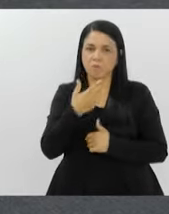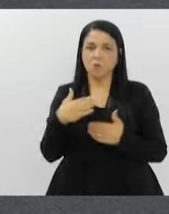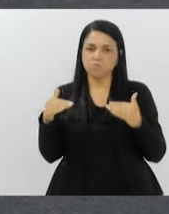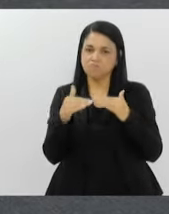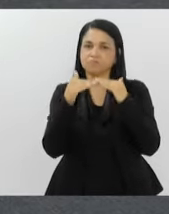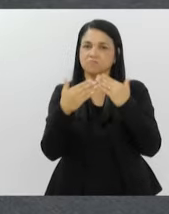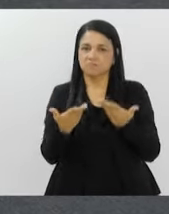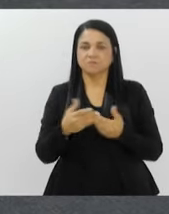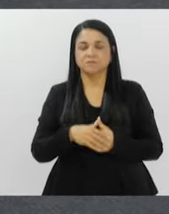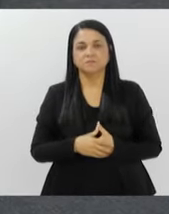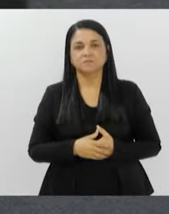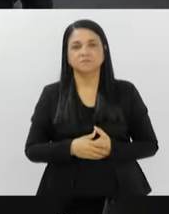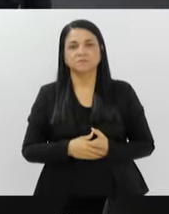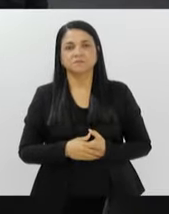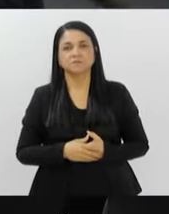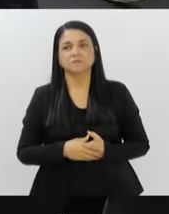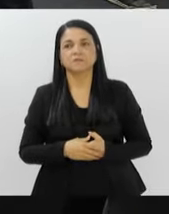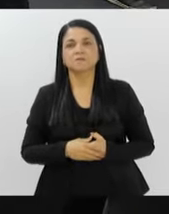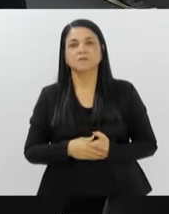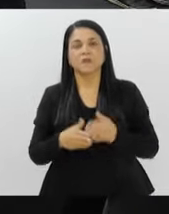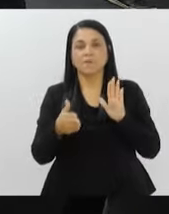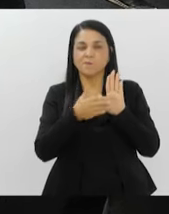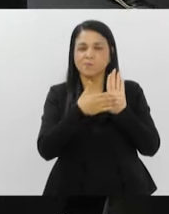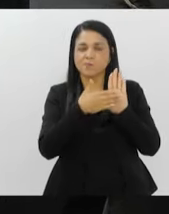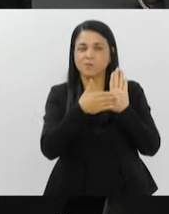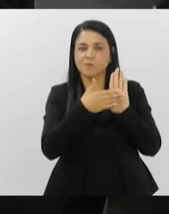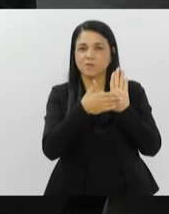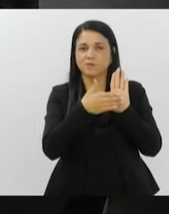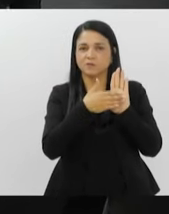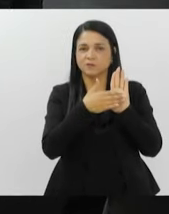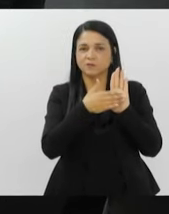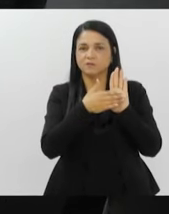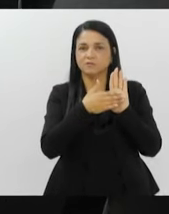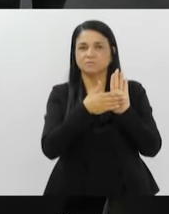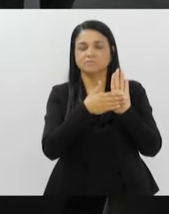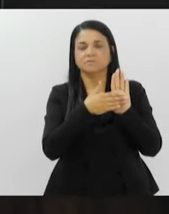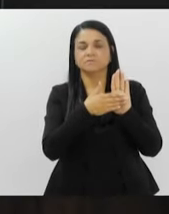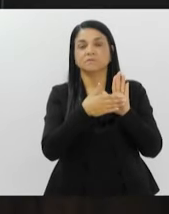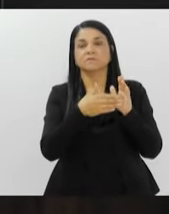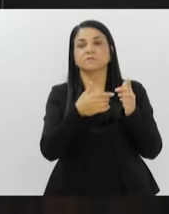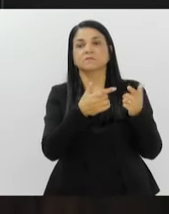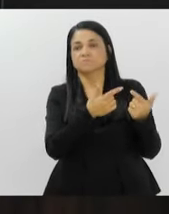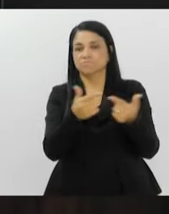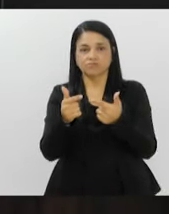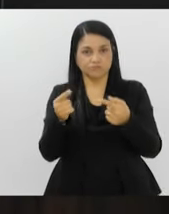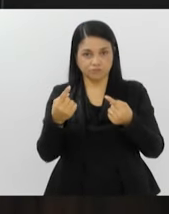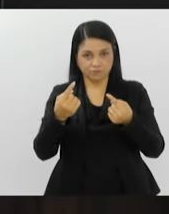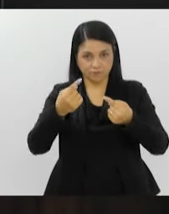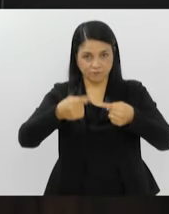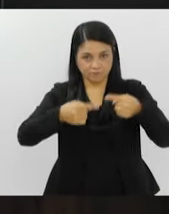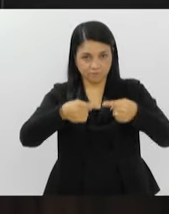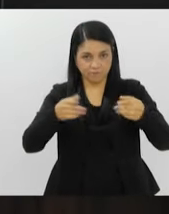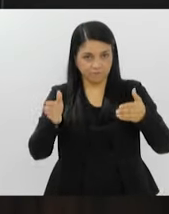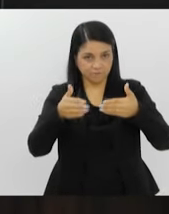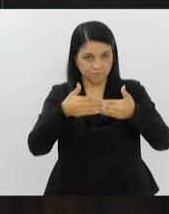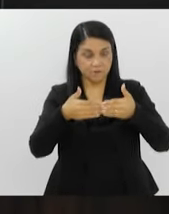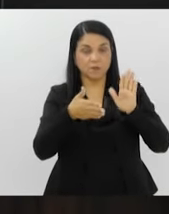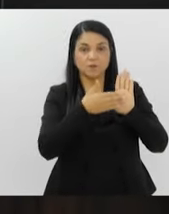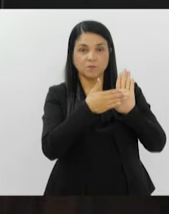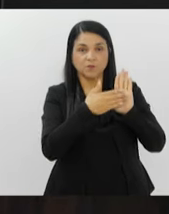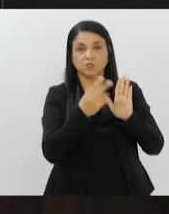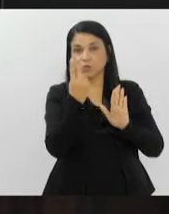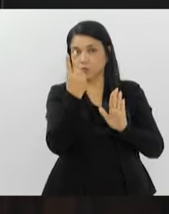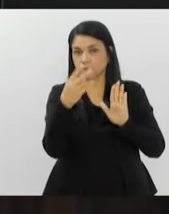Eber a presente proposta eh não havendo mais Quem Queira discutir cerada discussão A presente proposta